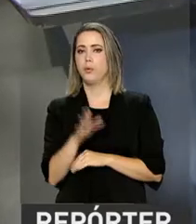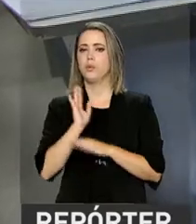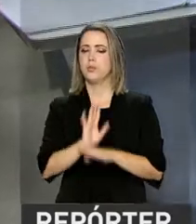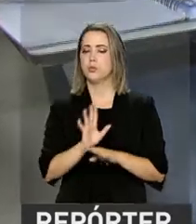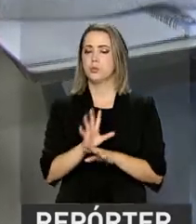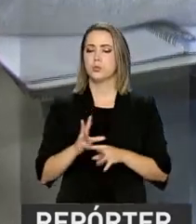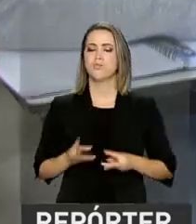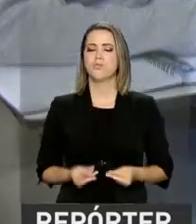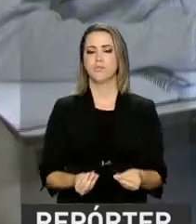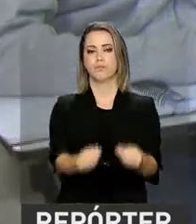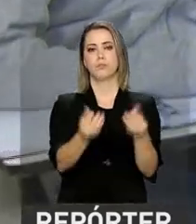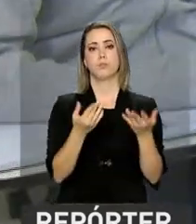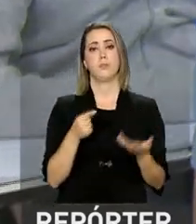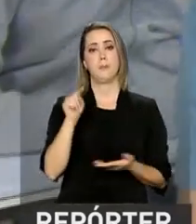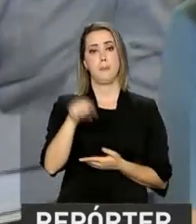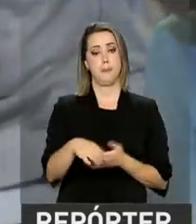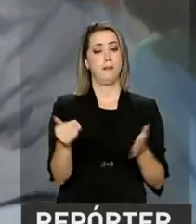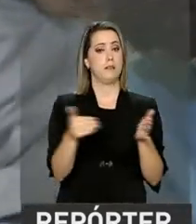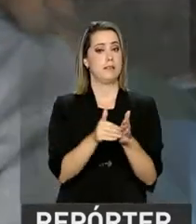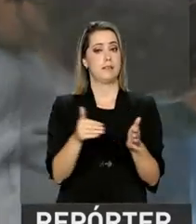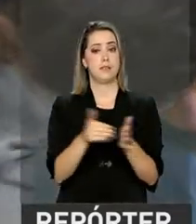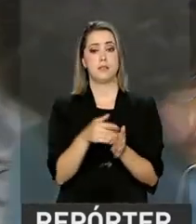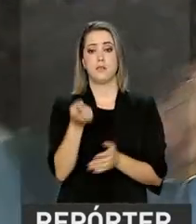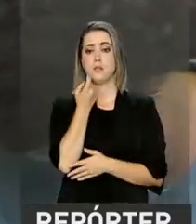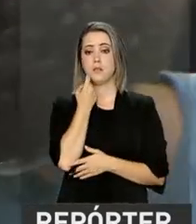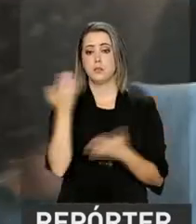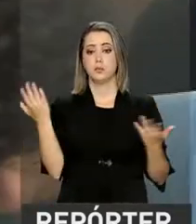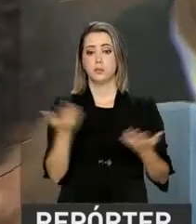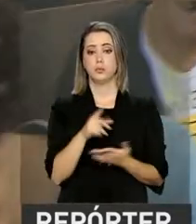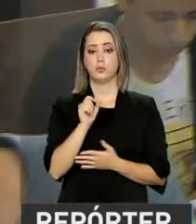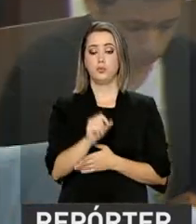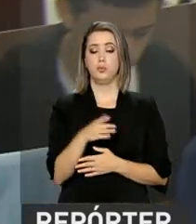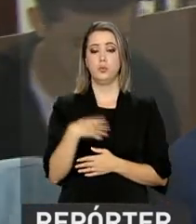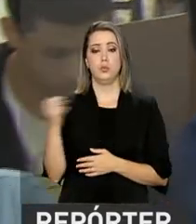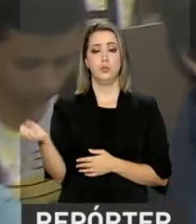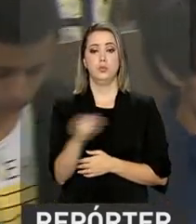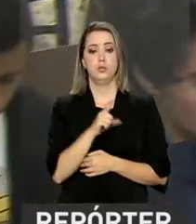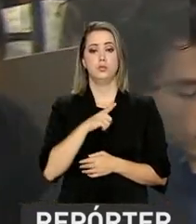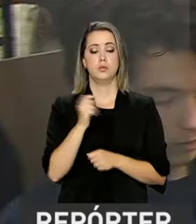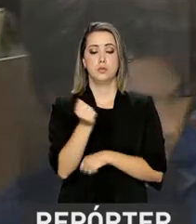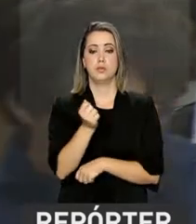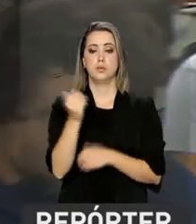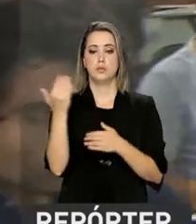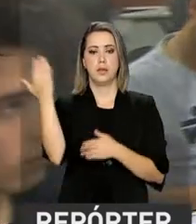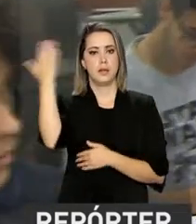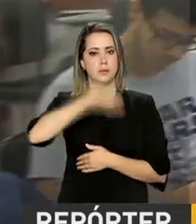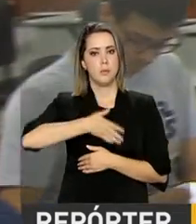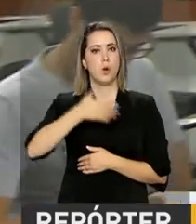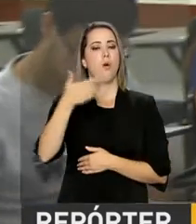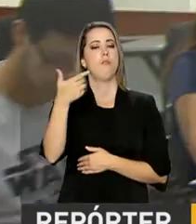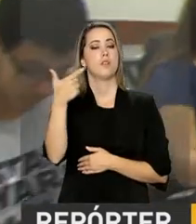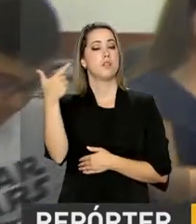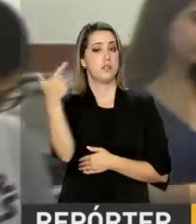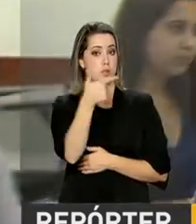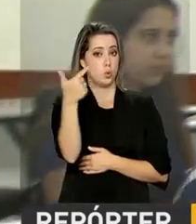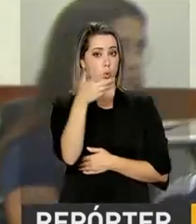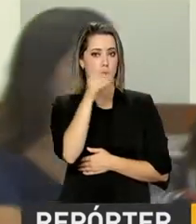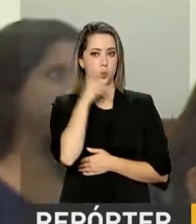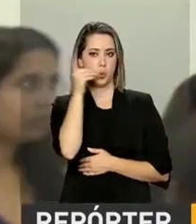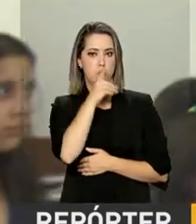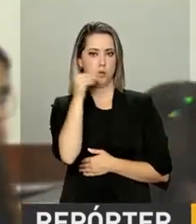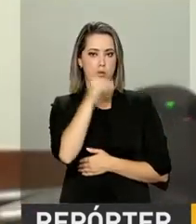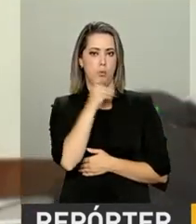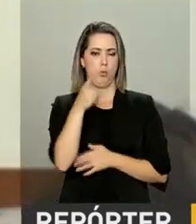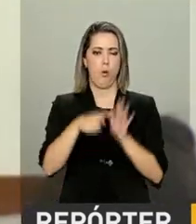As inscrições do Enem vão até essa sexta-feira. A novidade desse ano é que as provas vão ser realizadas em 2 domingos e não mais em um